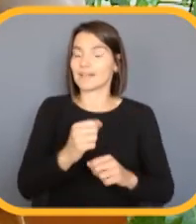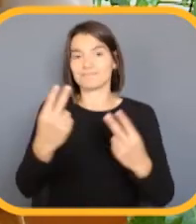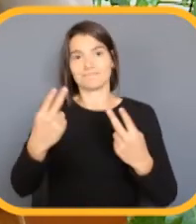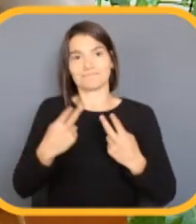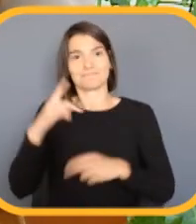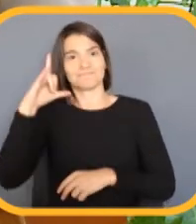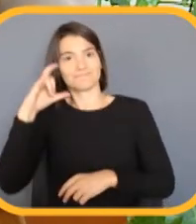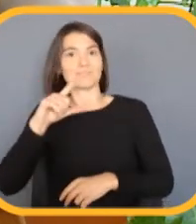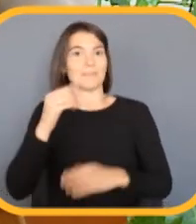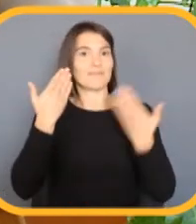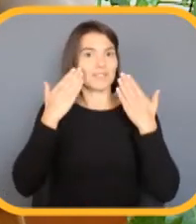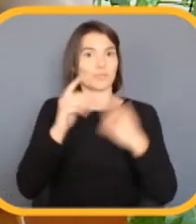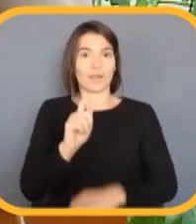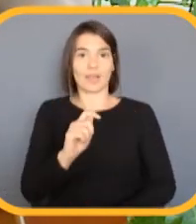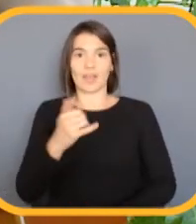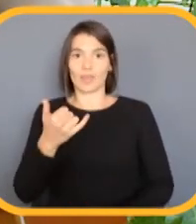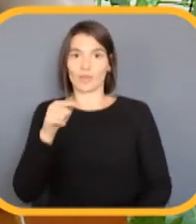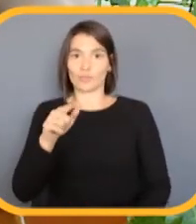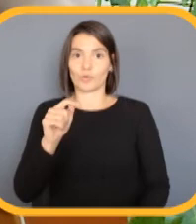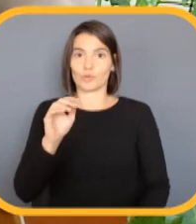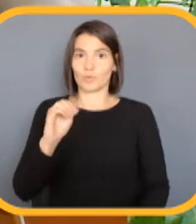exclusivos. Acompanhe-nos no Instagram e no Facebook em